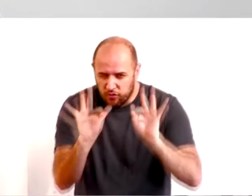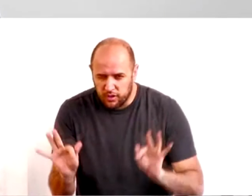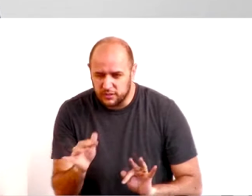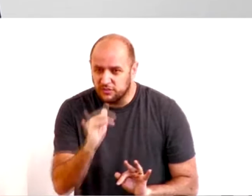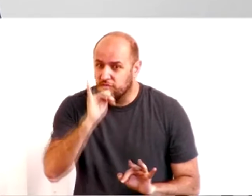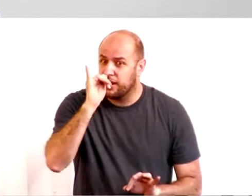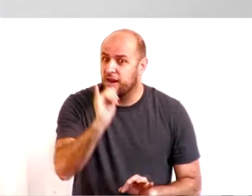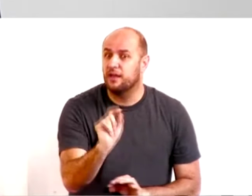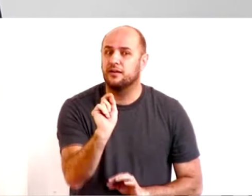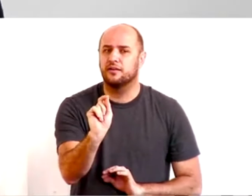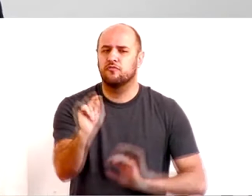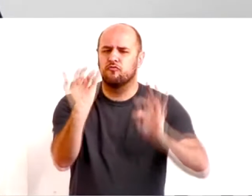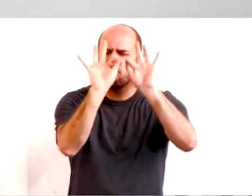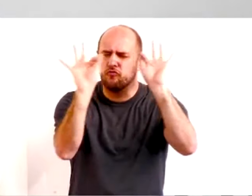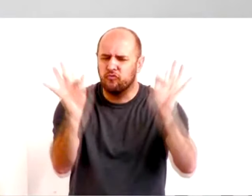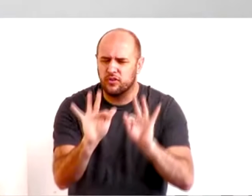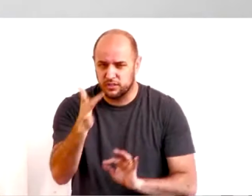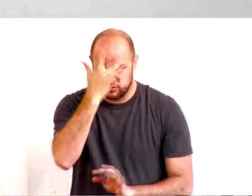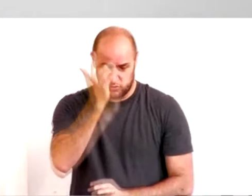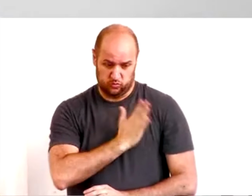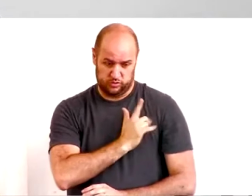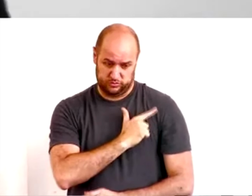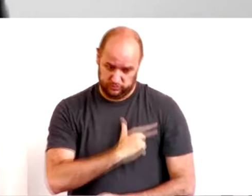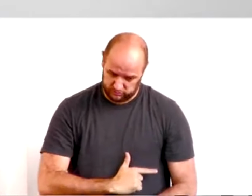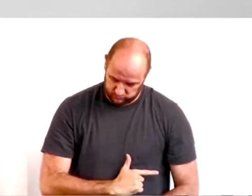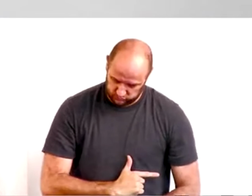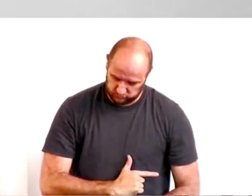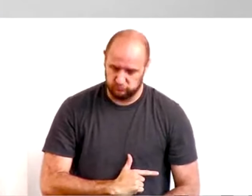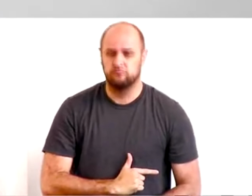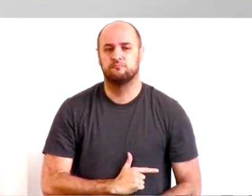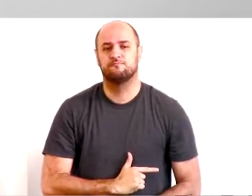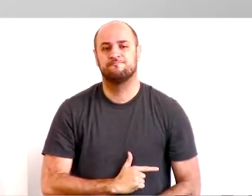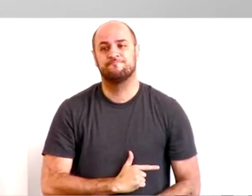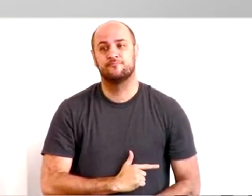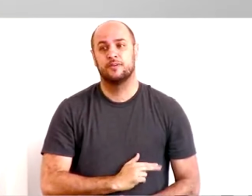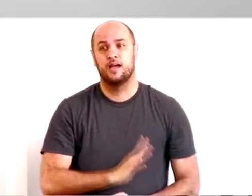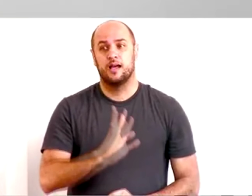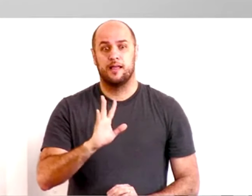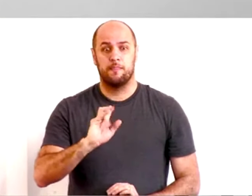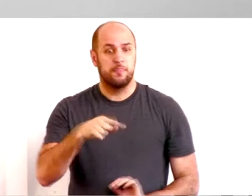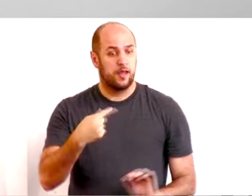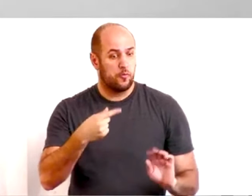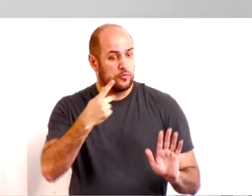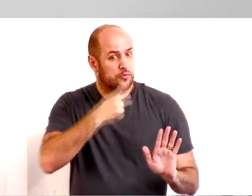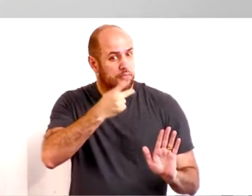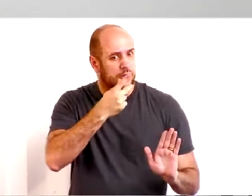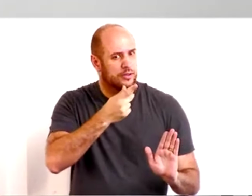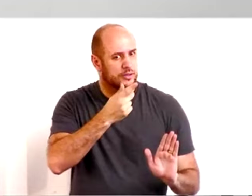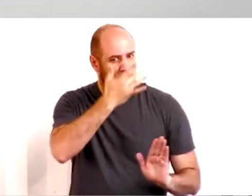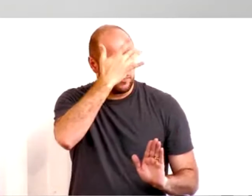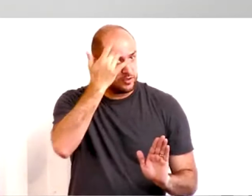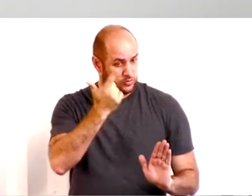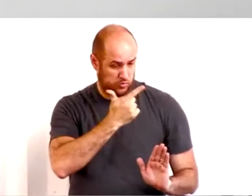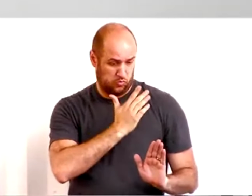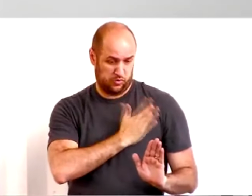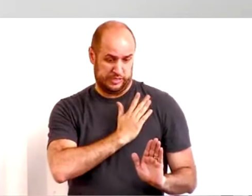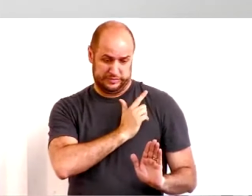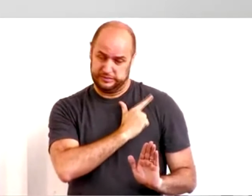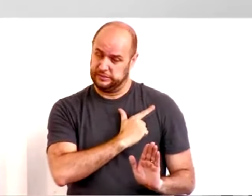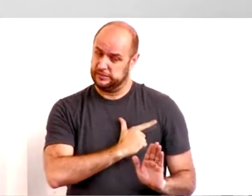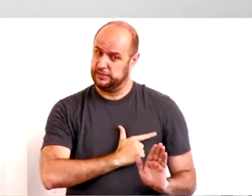diz: bem-aventurados os limpos de coração, e ela nos dá uma promessa: os limpos de coração